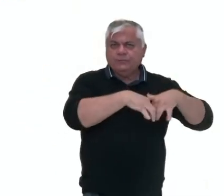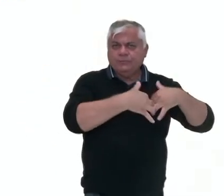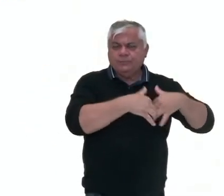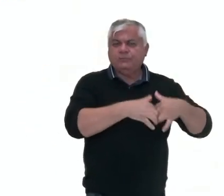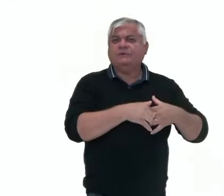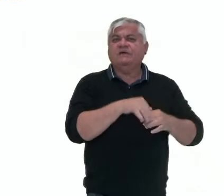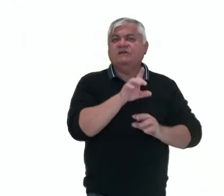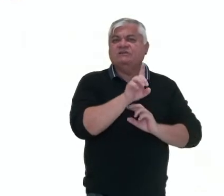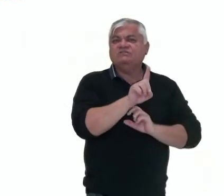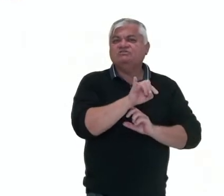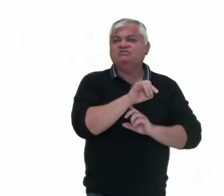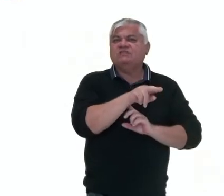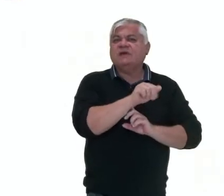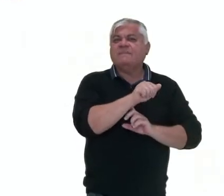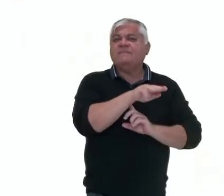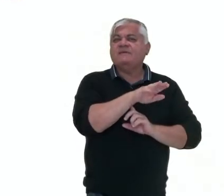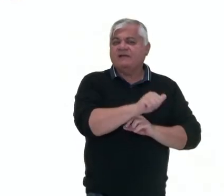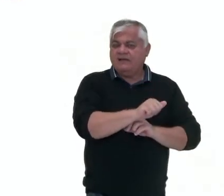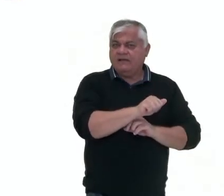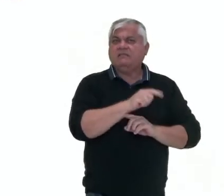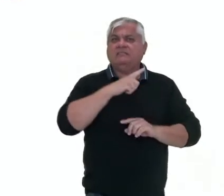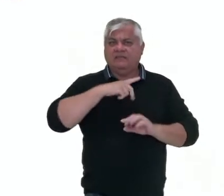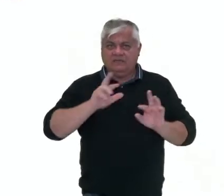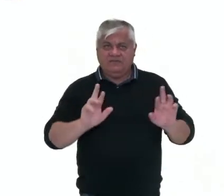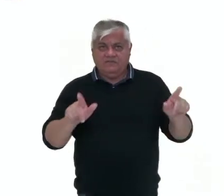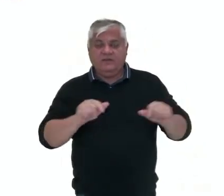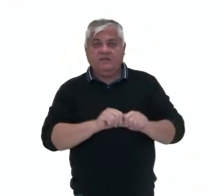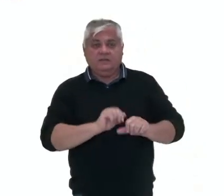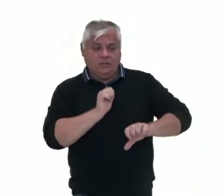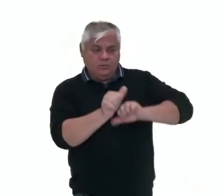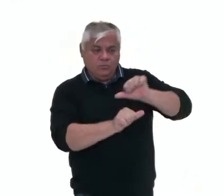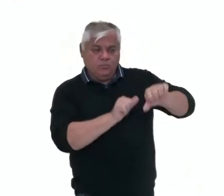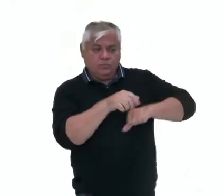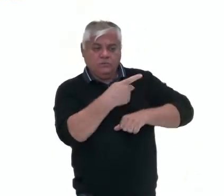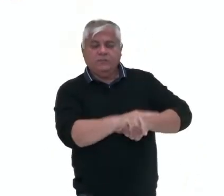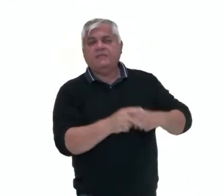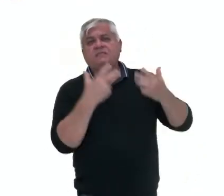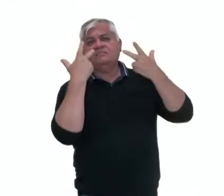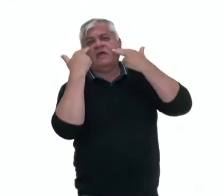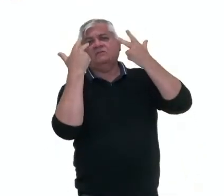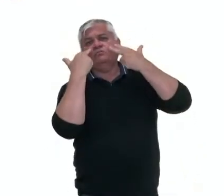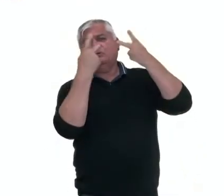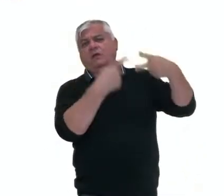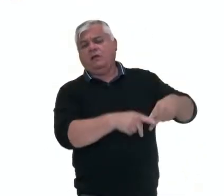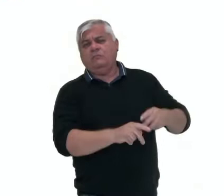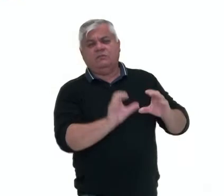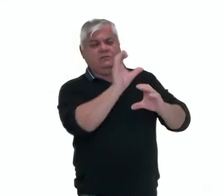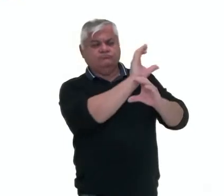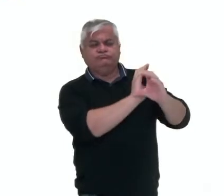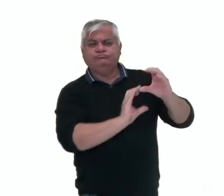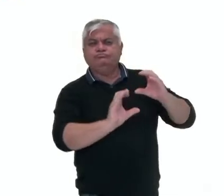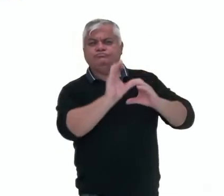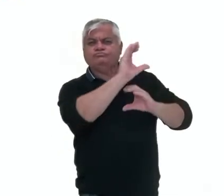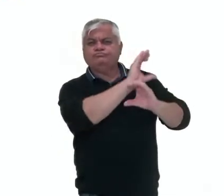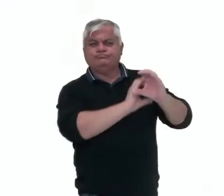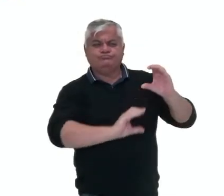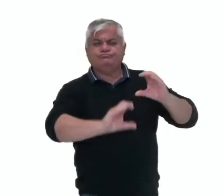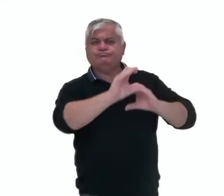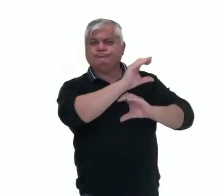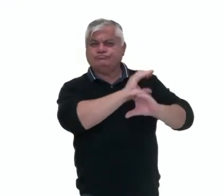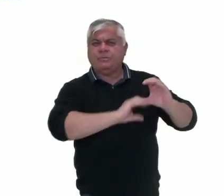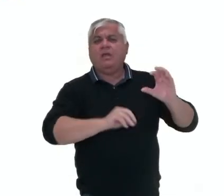de considerações termodinâmicas, conclui-se que a transformação é espontânea, visto que o carbono, na forma de grafite, possui